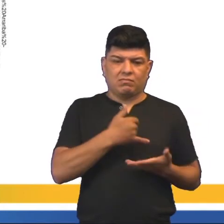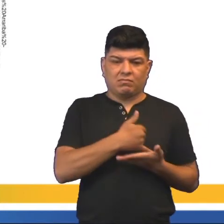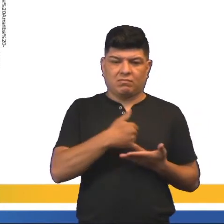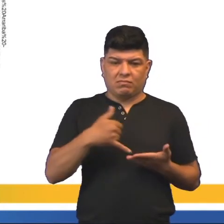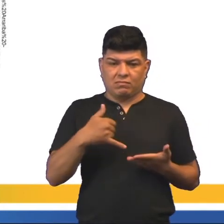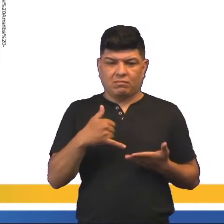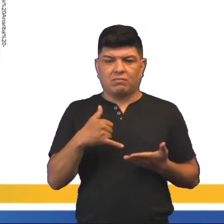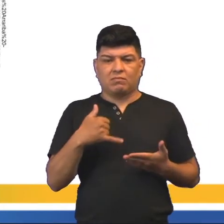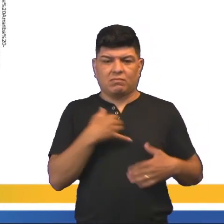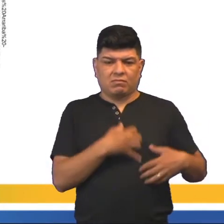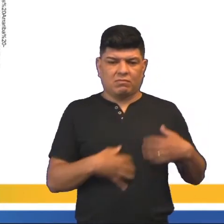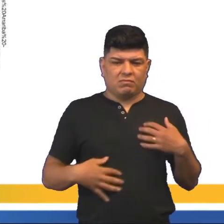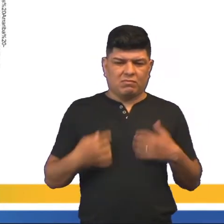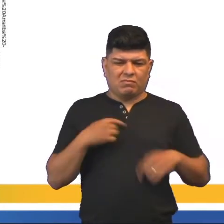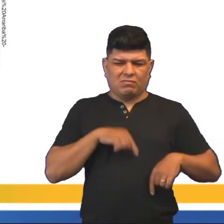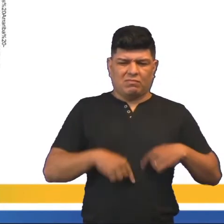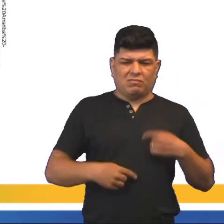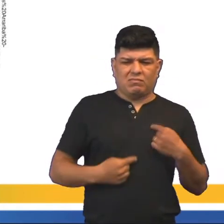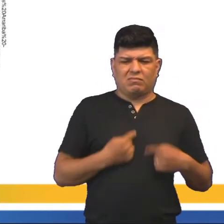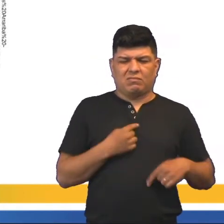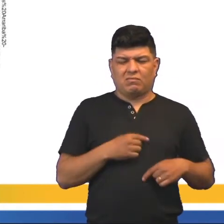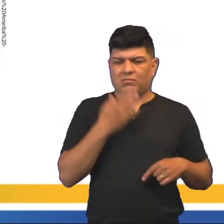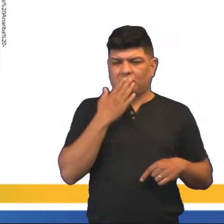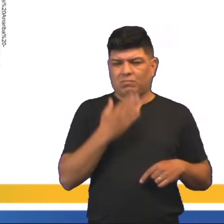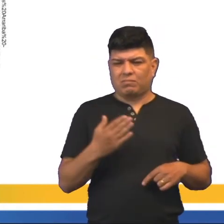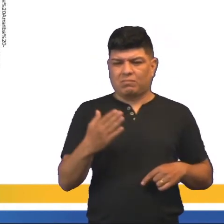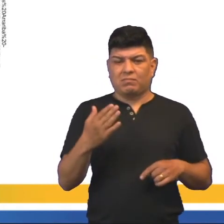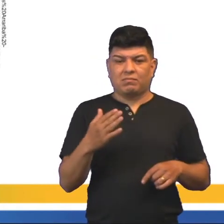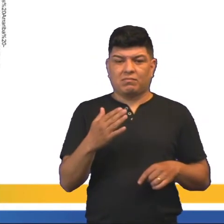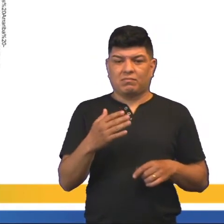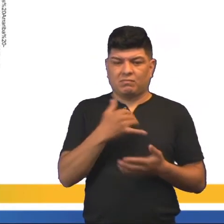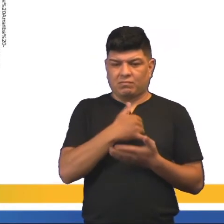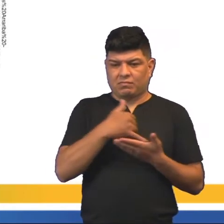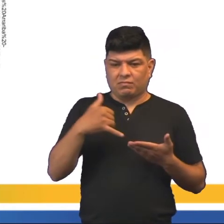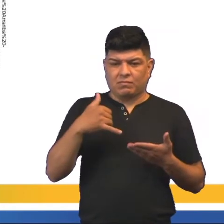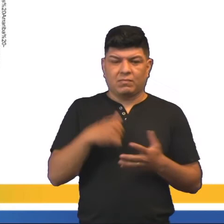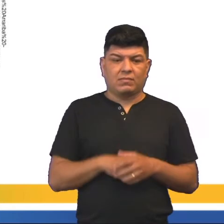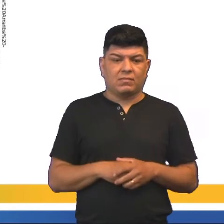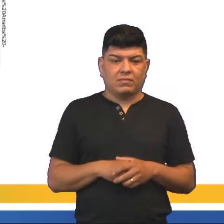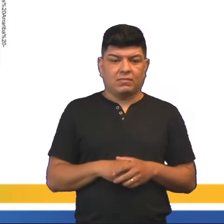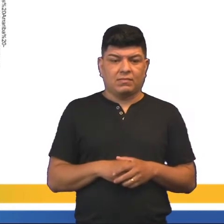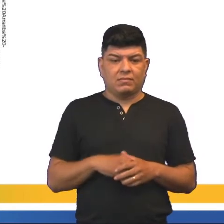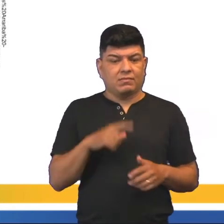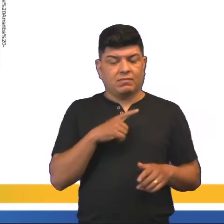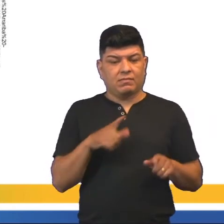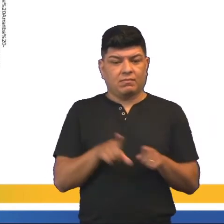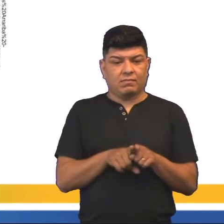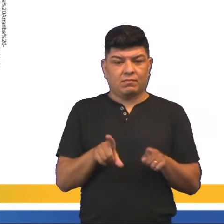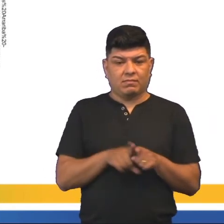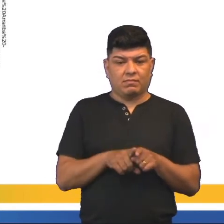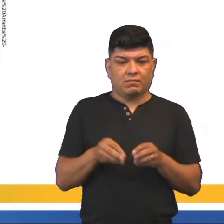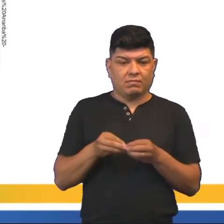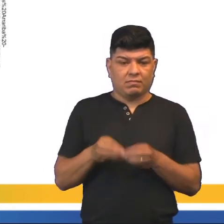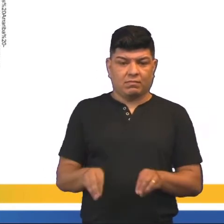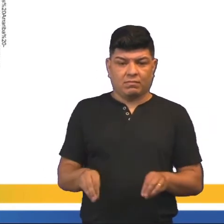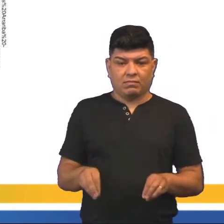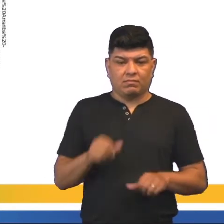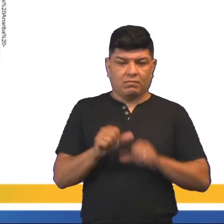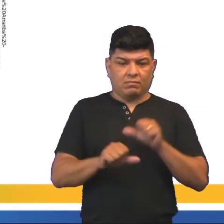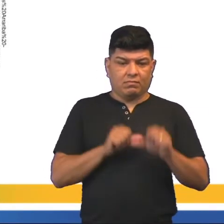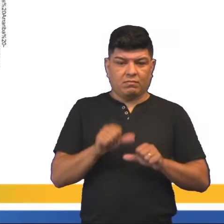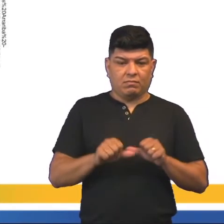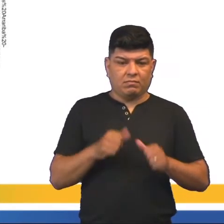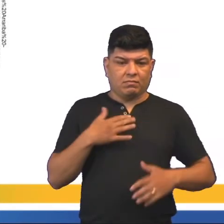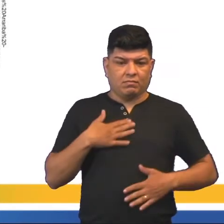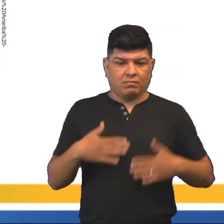se viciou, o organismo vai pedir por essa droga. Temos também aí, como consequência,